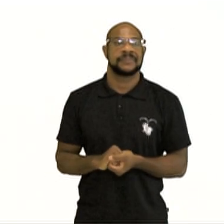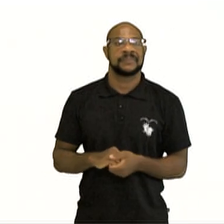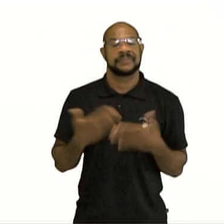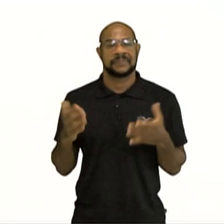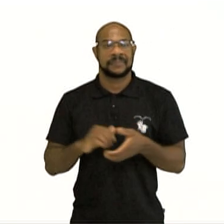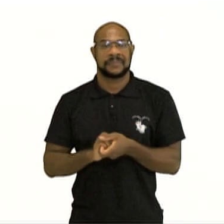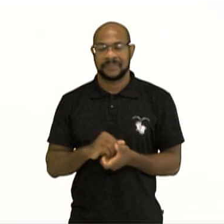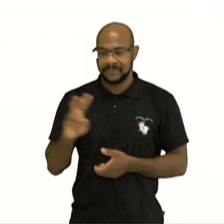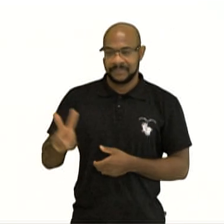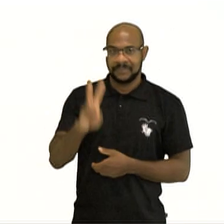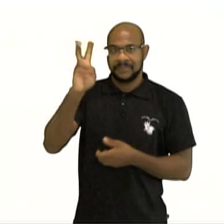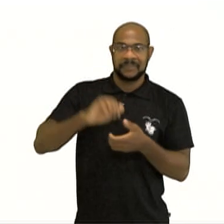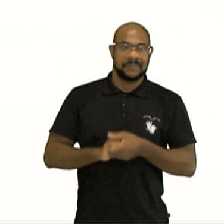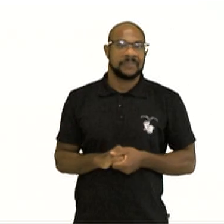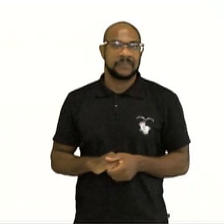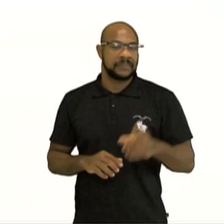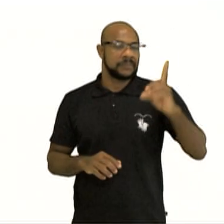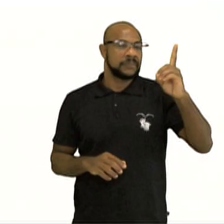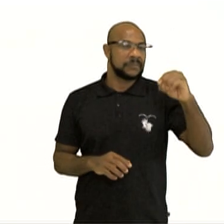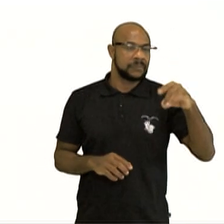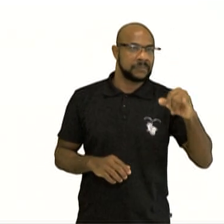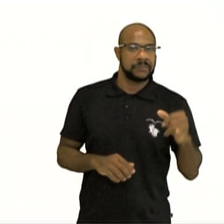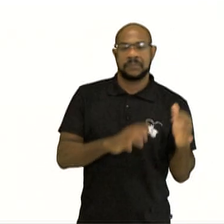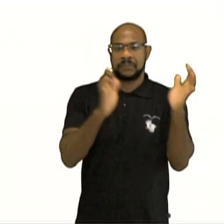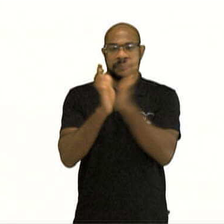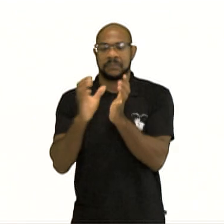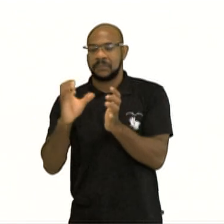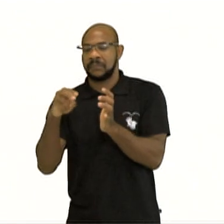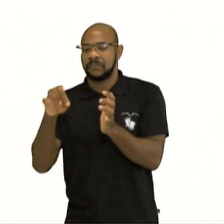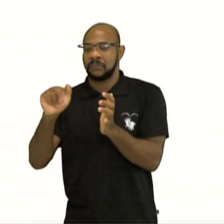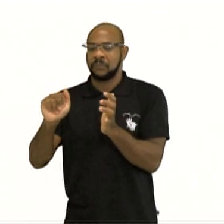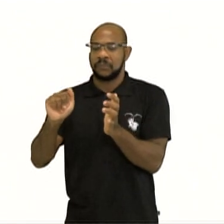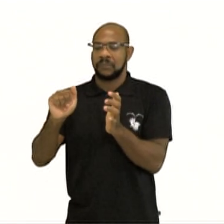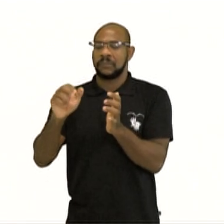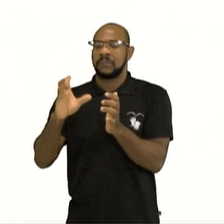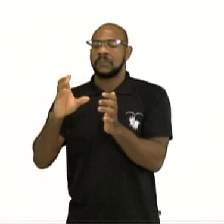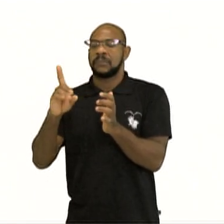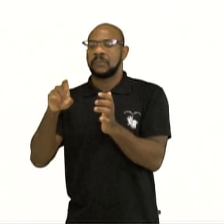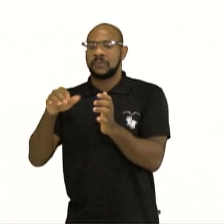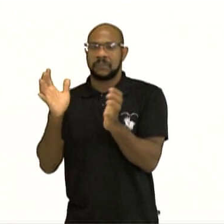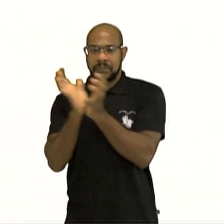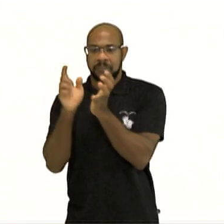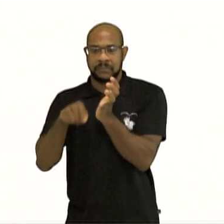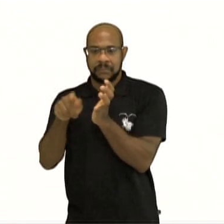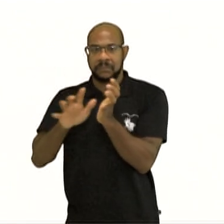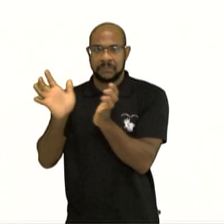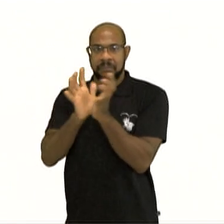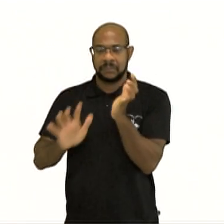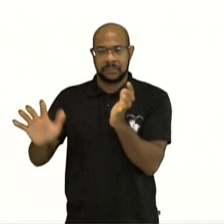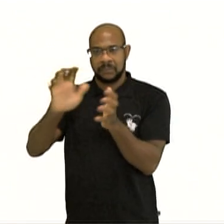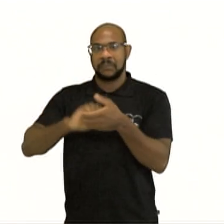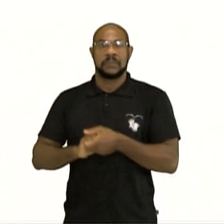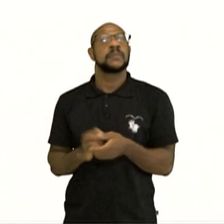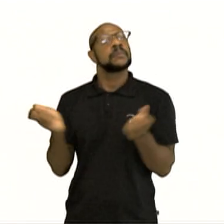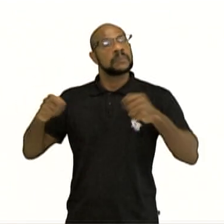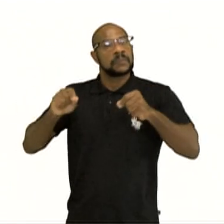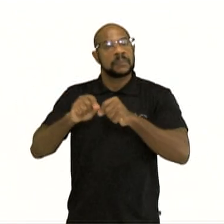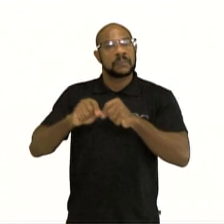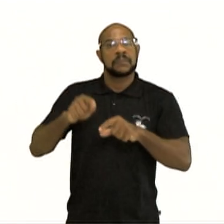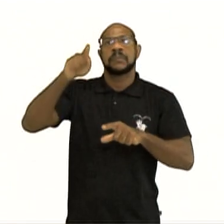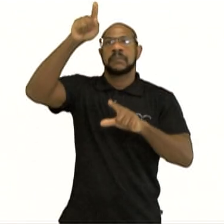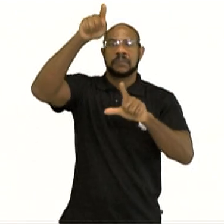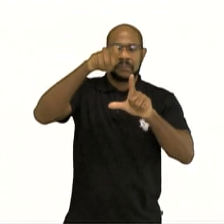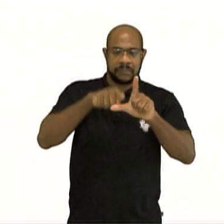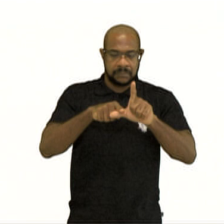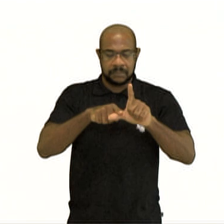Os valores de domínio e contradomínio, só para dar uma recordadinha, nós podemos usar aqui a representação pelo plano cartesiano, porque sim,